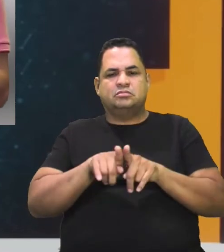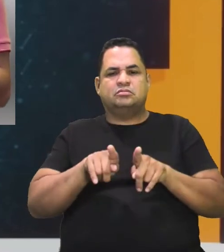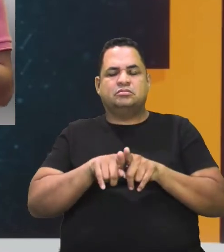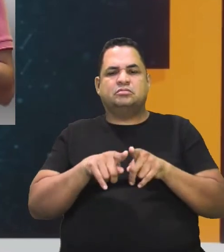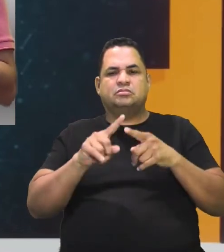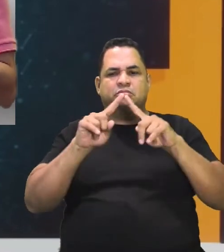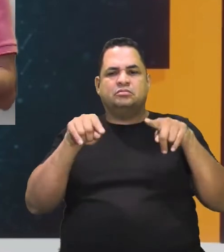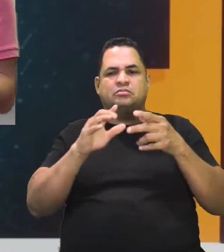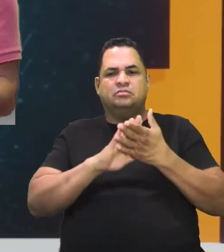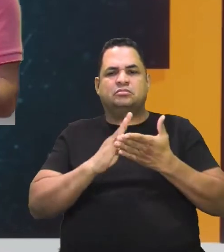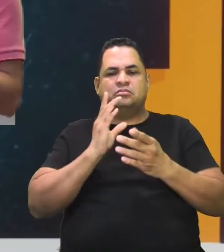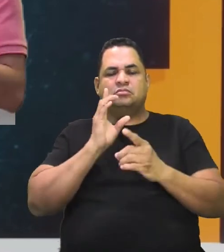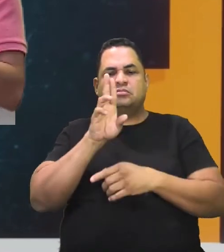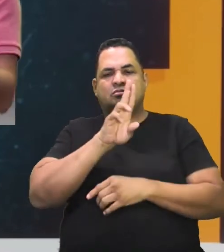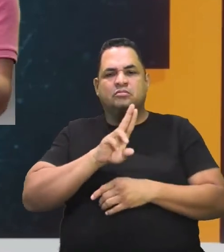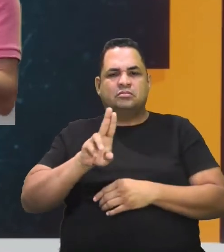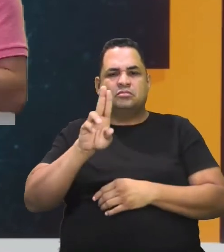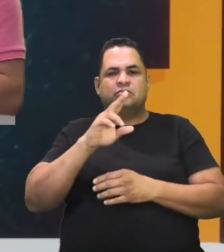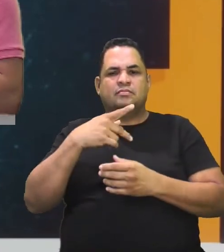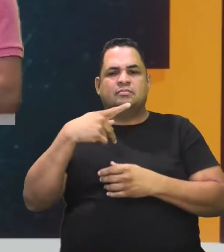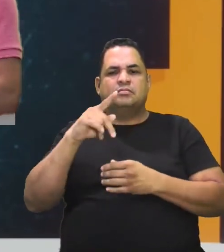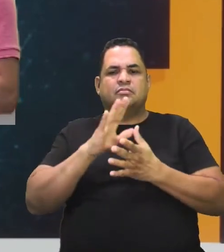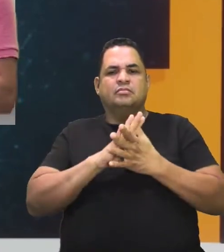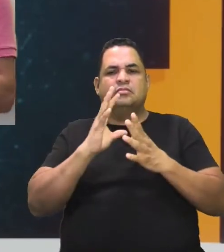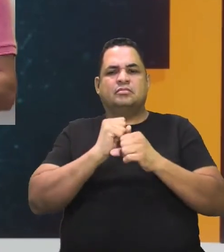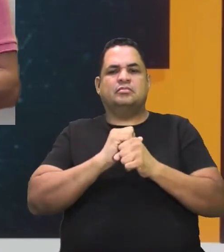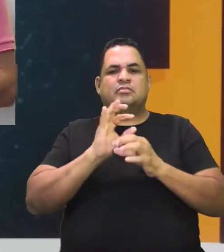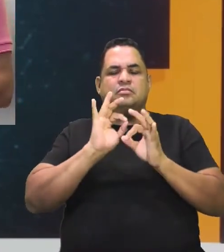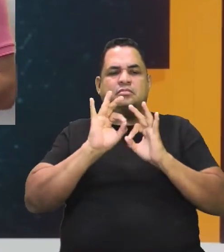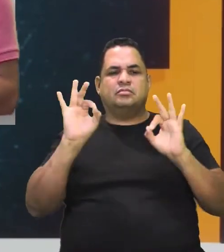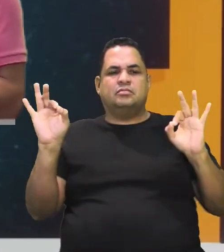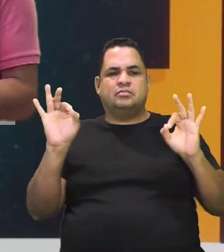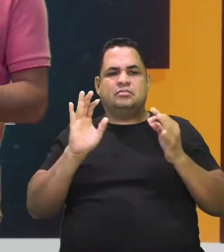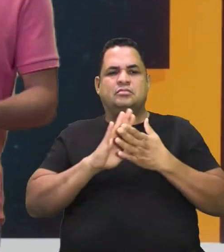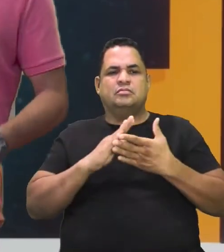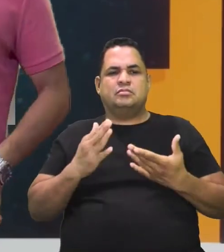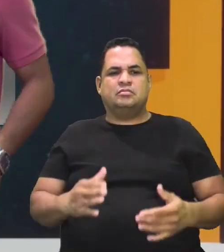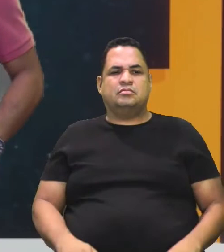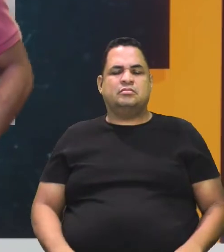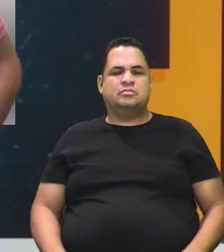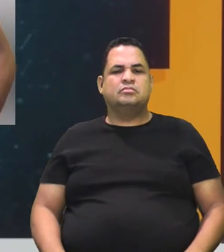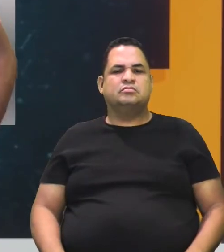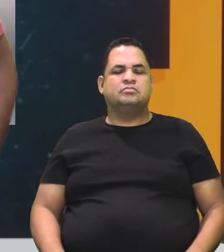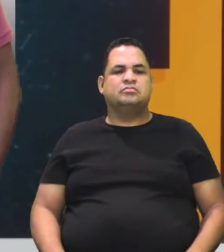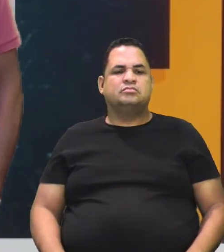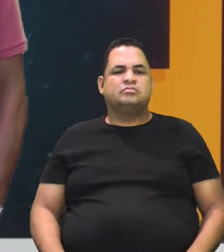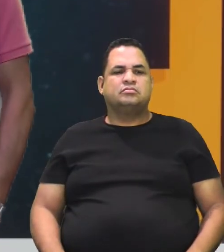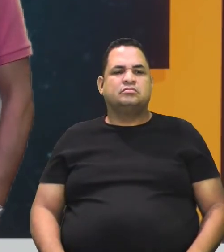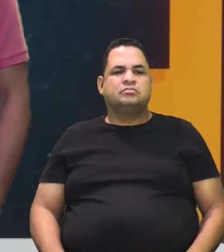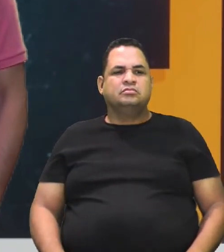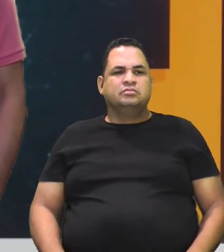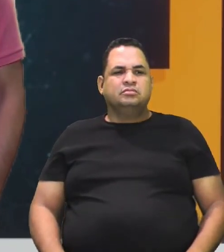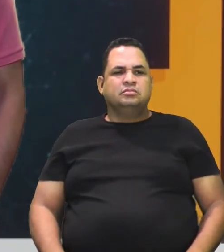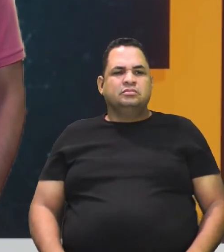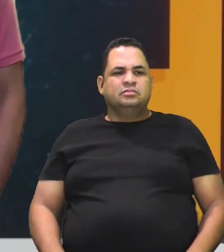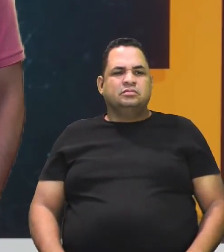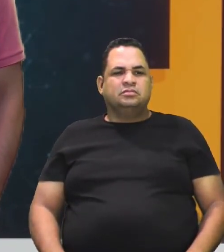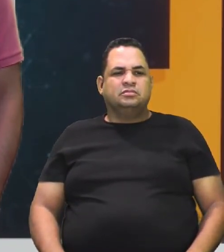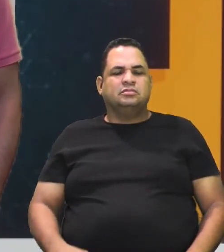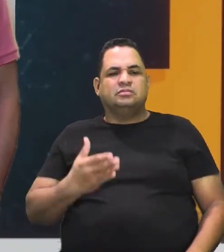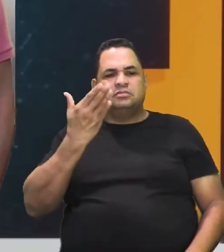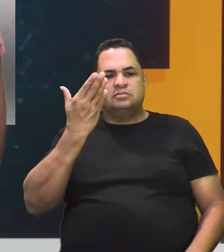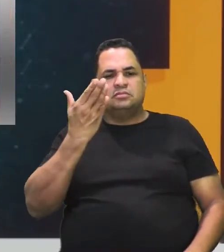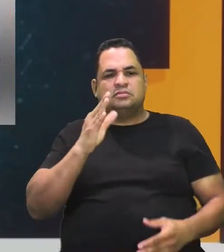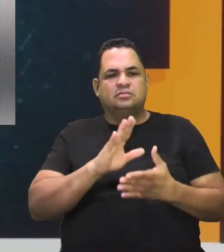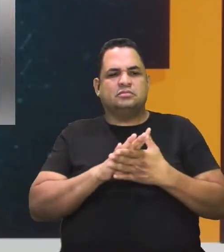os triângulos que você vai usar para calcular essas distâncias. A gente pode usar o Pitágoras o tempo todo, se quiser, né? Então fica a seu critério,